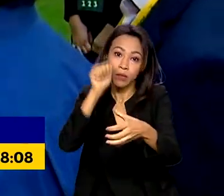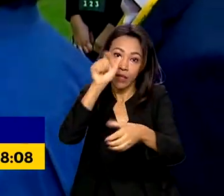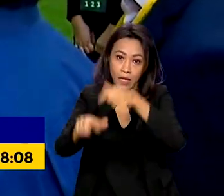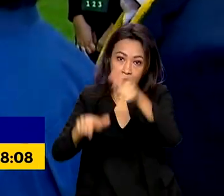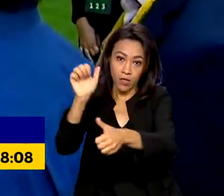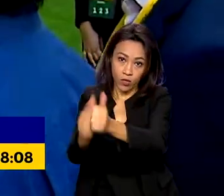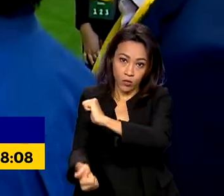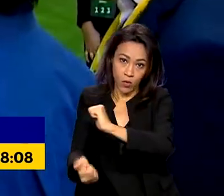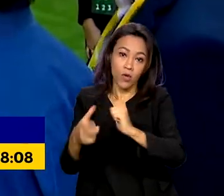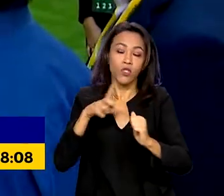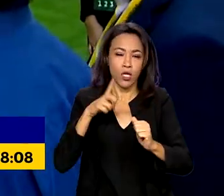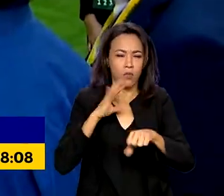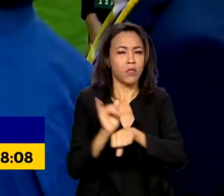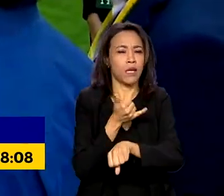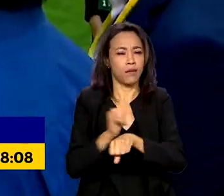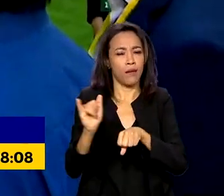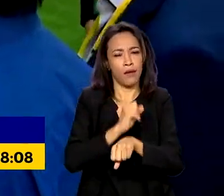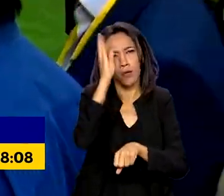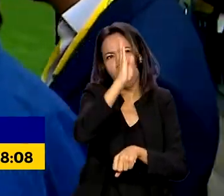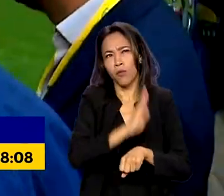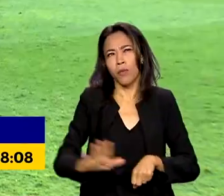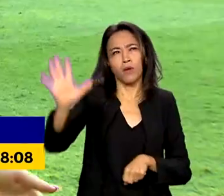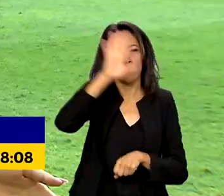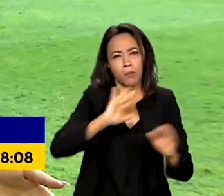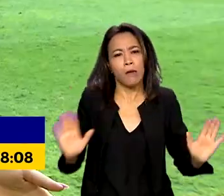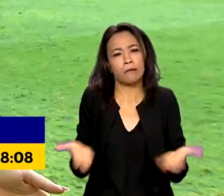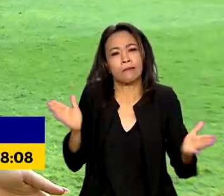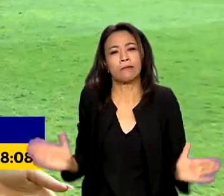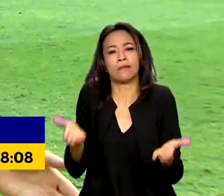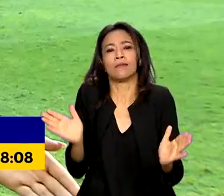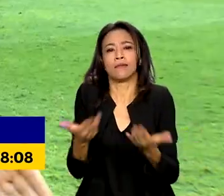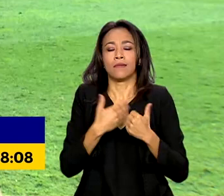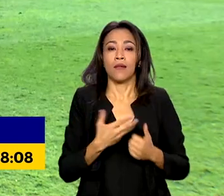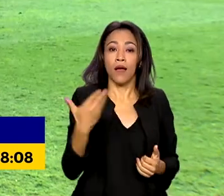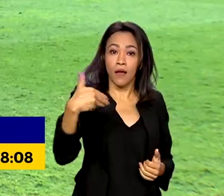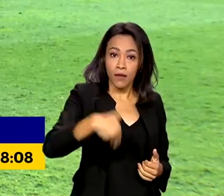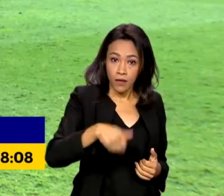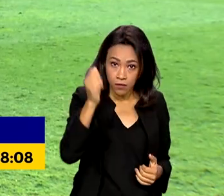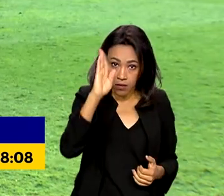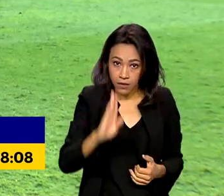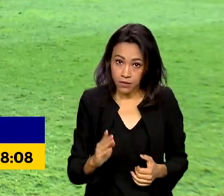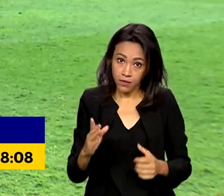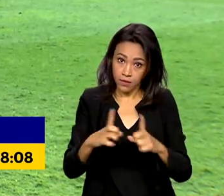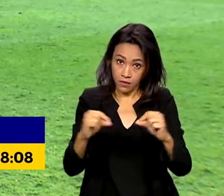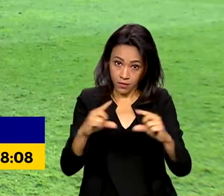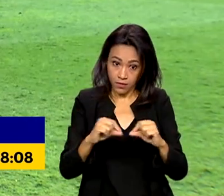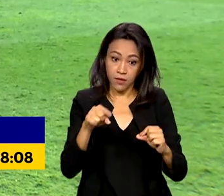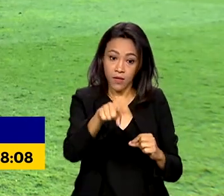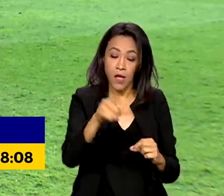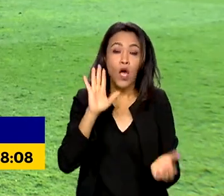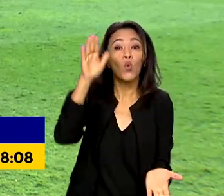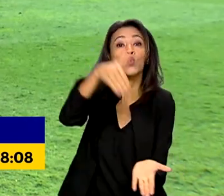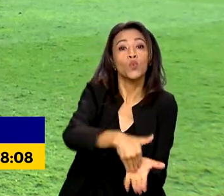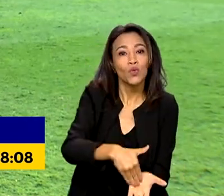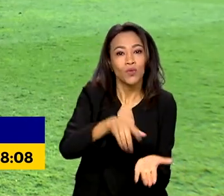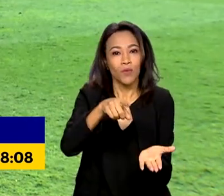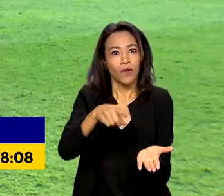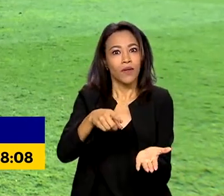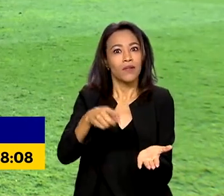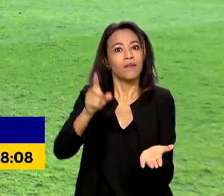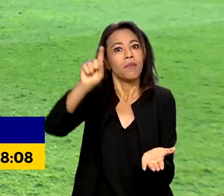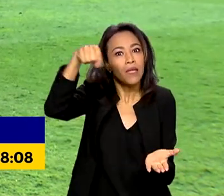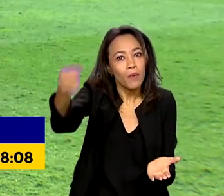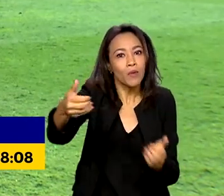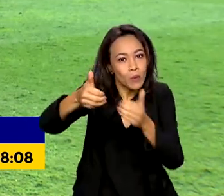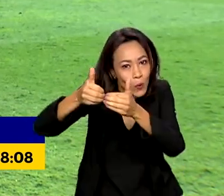estratégia nacional de desenvolvimento do futebol feminino. O jogo aqui em Brasília contra as chilenas é o último da equipe antes do